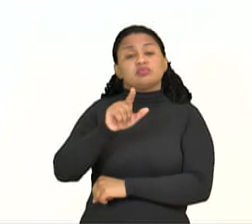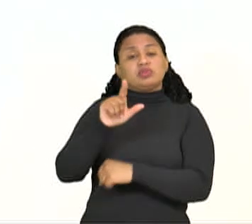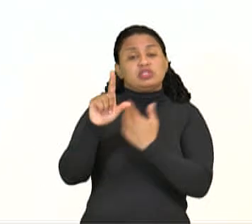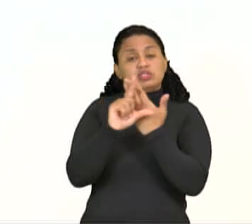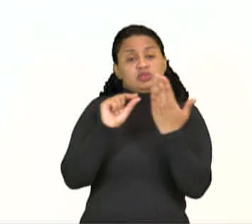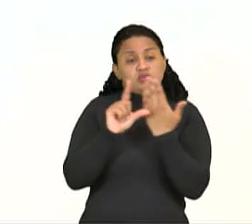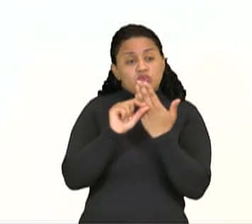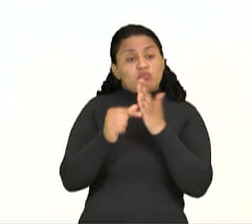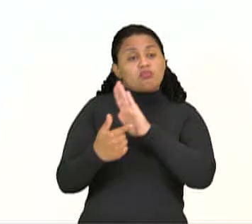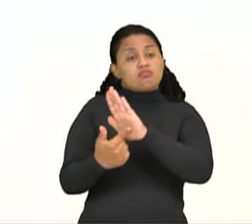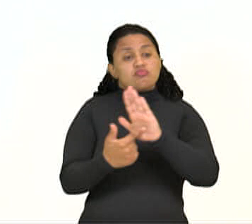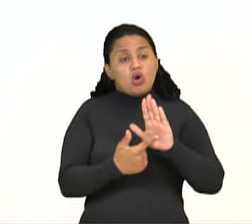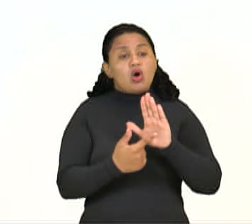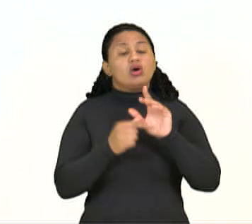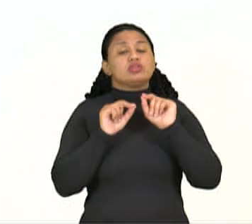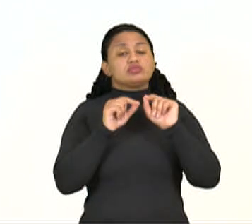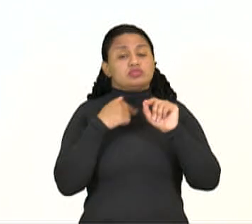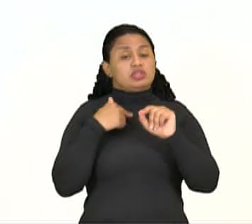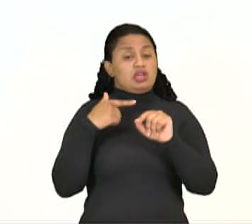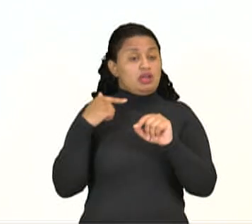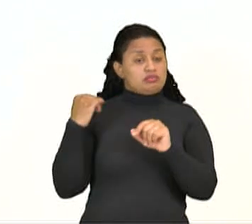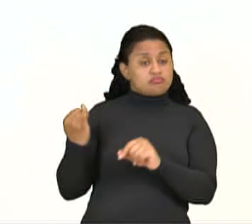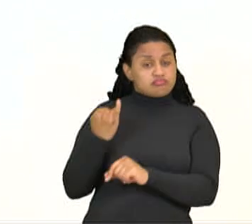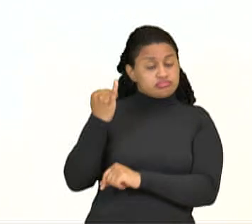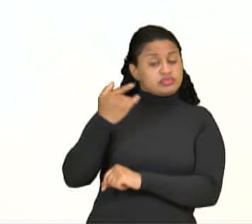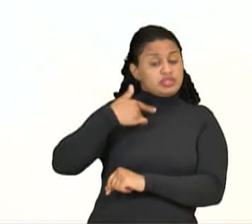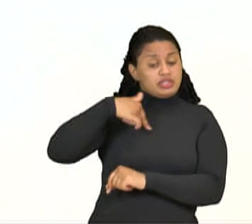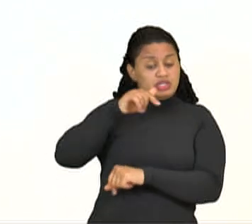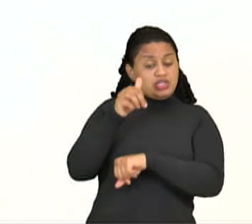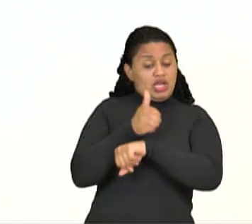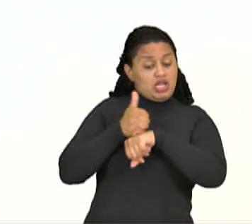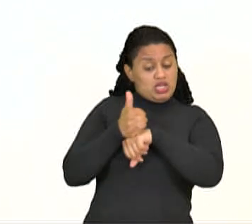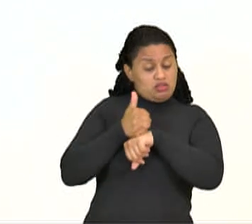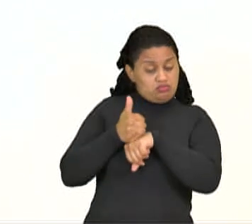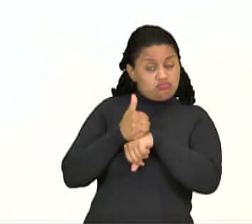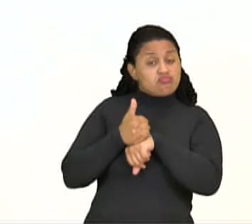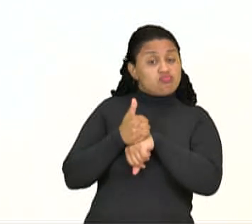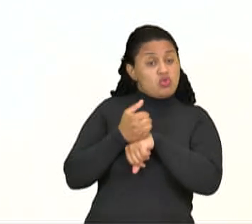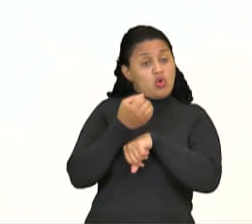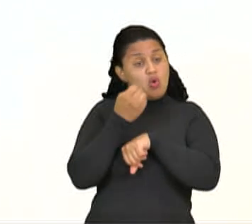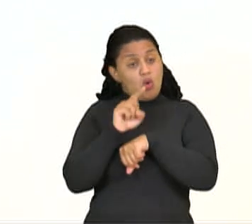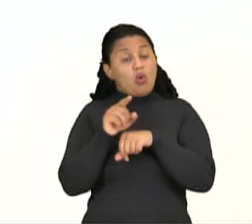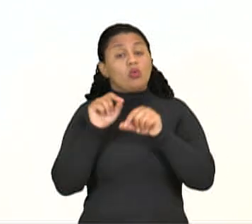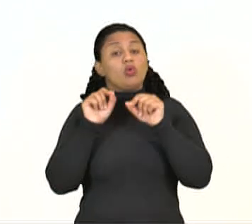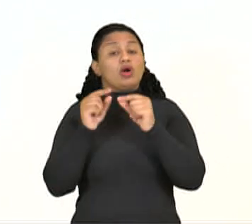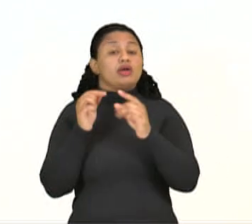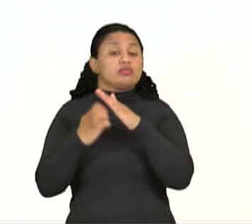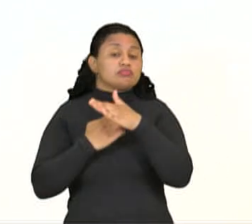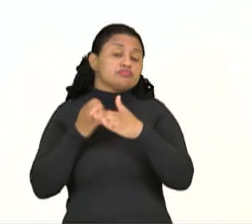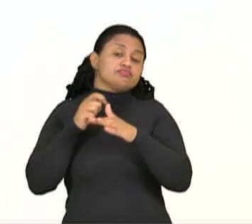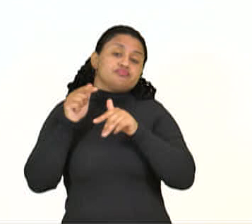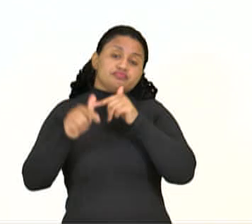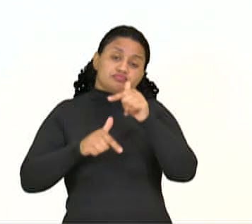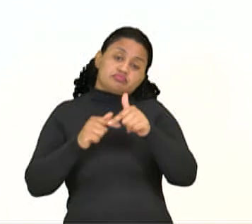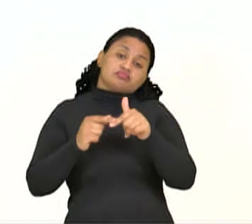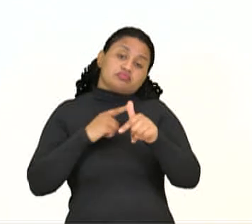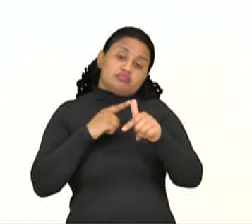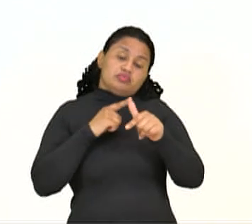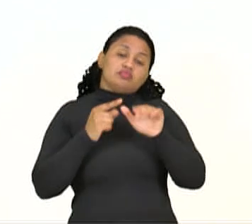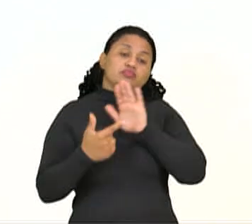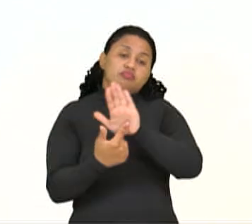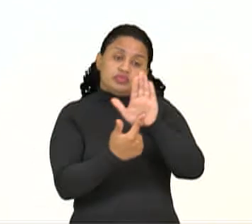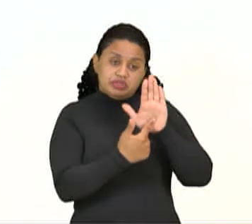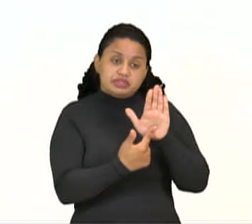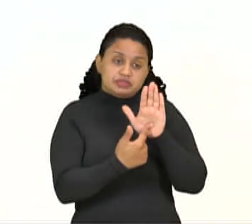autor reflete a relevância que o jornalista ou o veículo de informação quer dar ao determinado